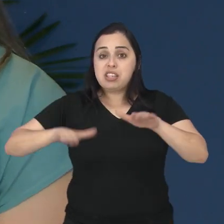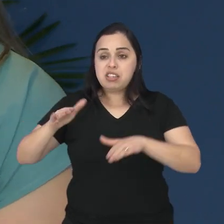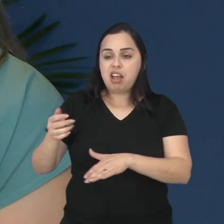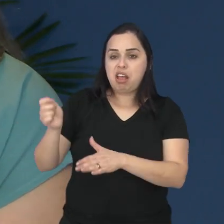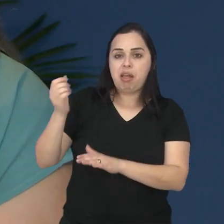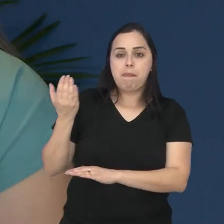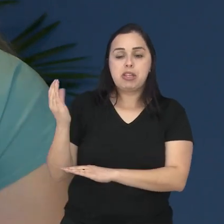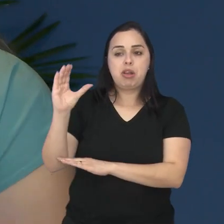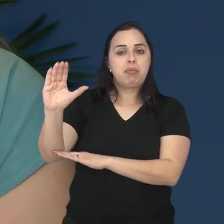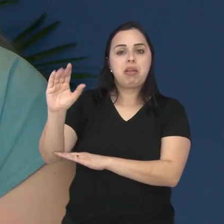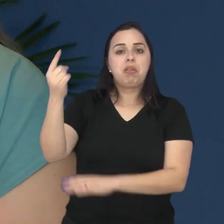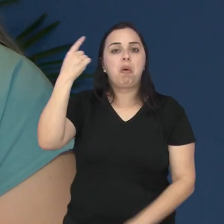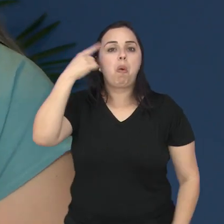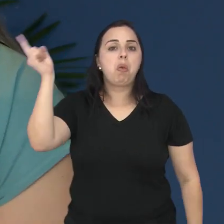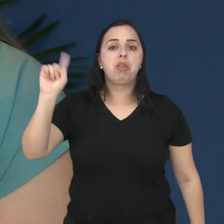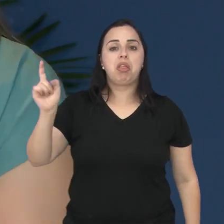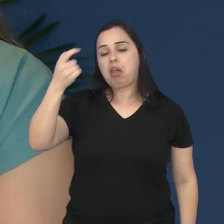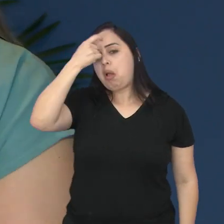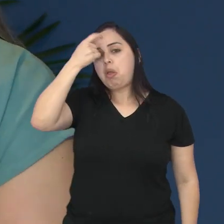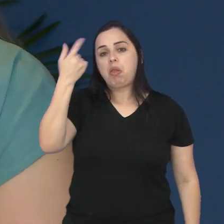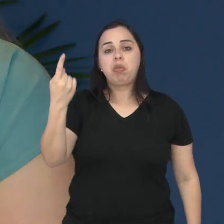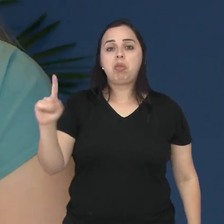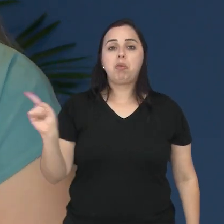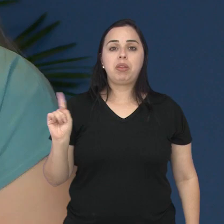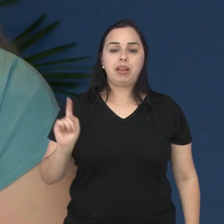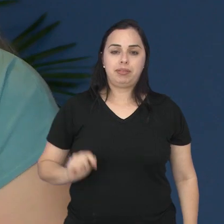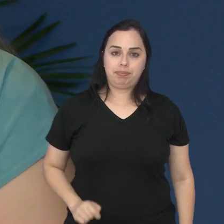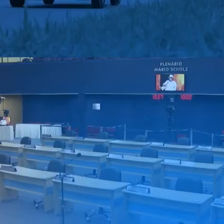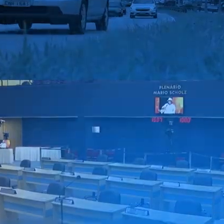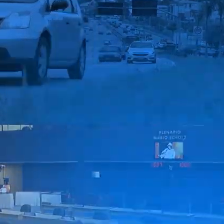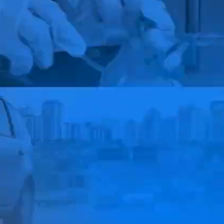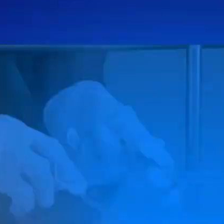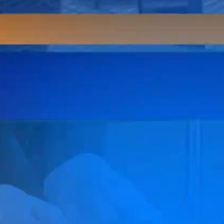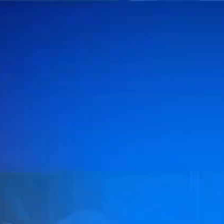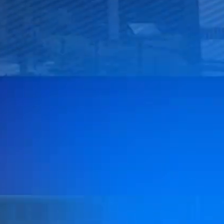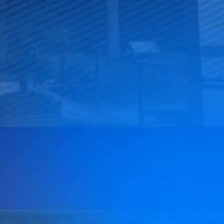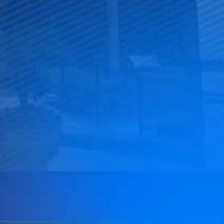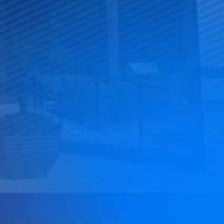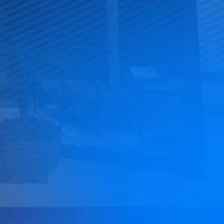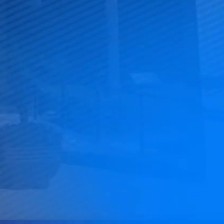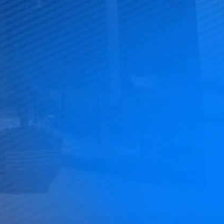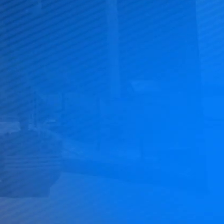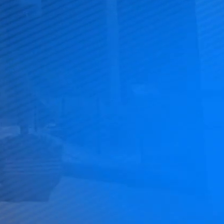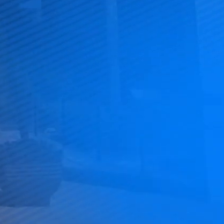que escrevem nem sempre tem consciência do quanto isso vai afetar o outro